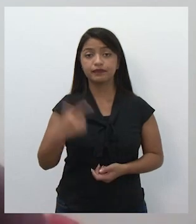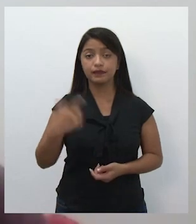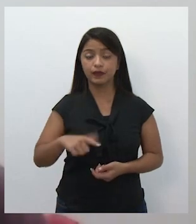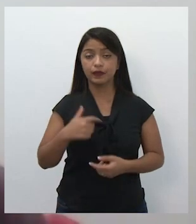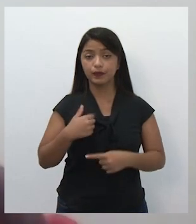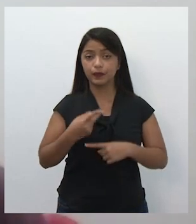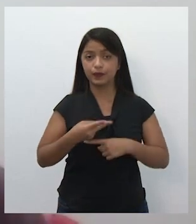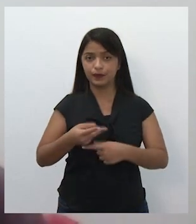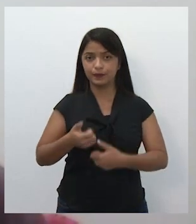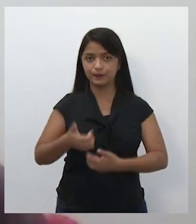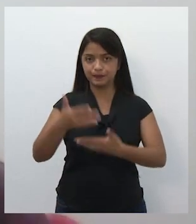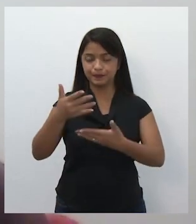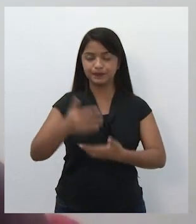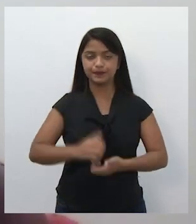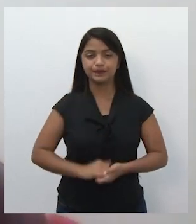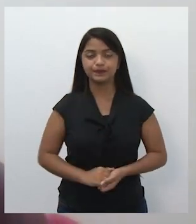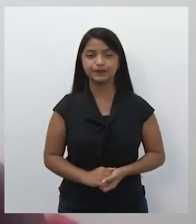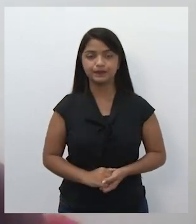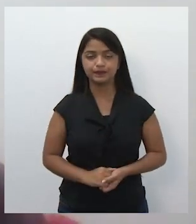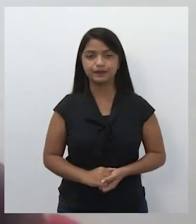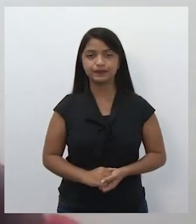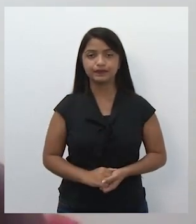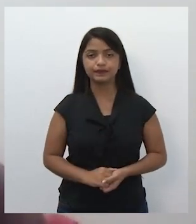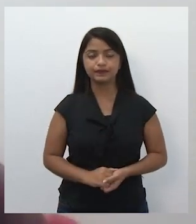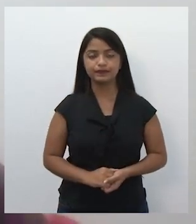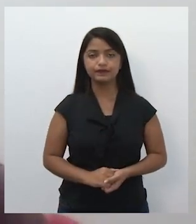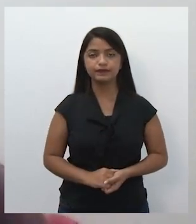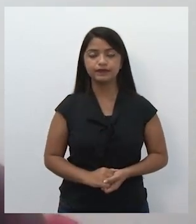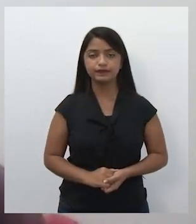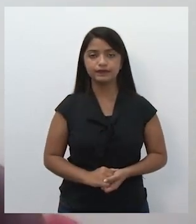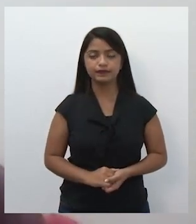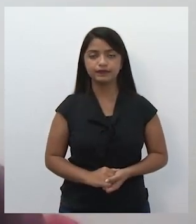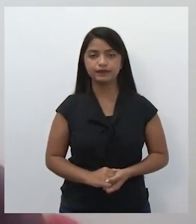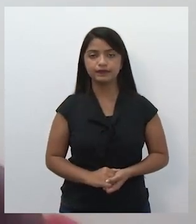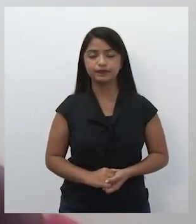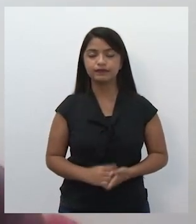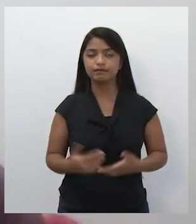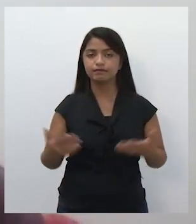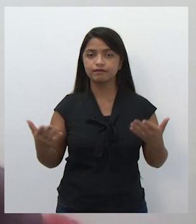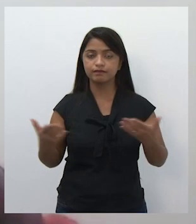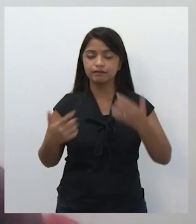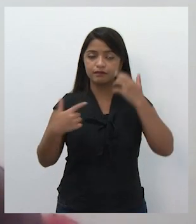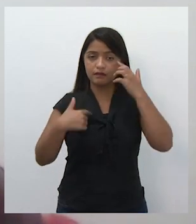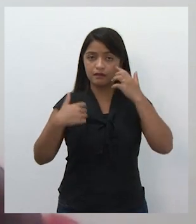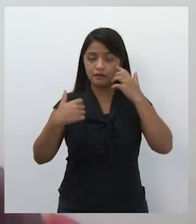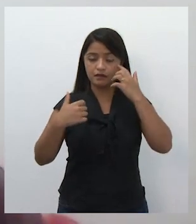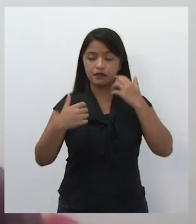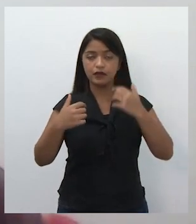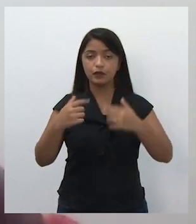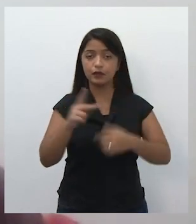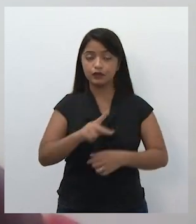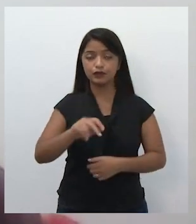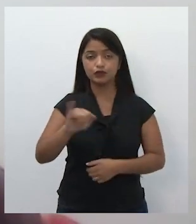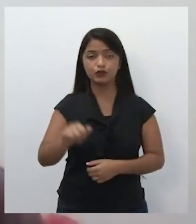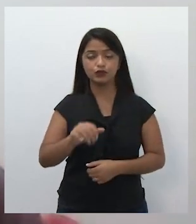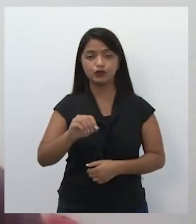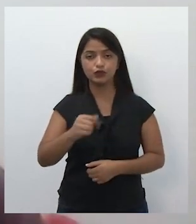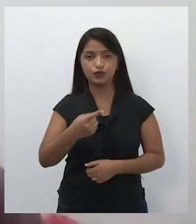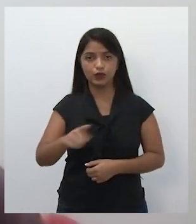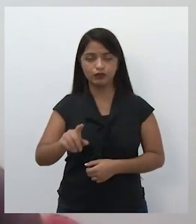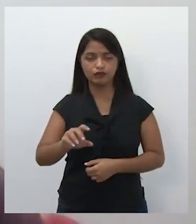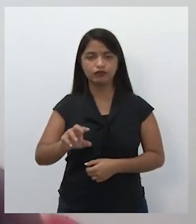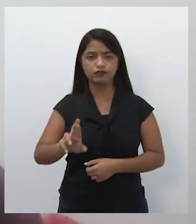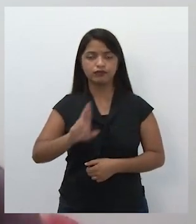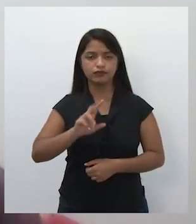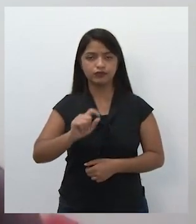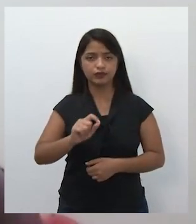tem aqui. Falando um pouco dessa visão, pessoal, o professor João Marcel falou o seguinte, que a mídia passou tanto tempo